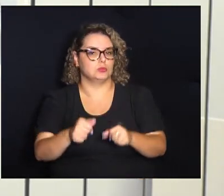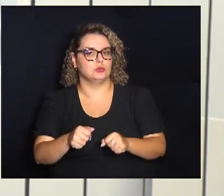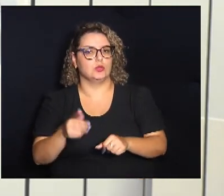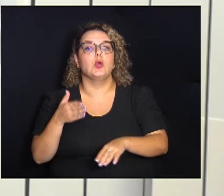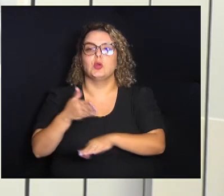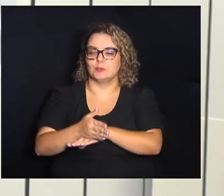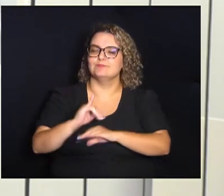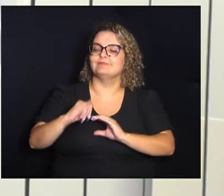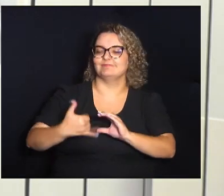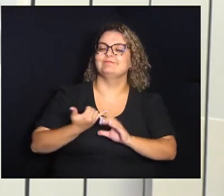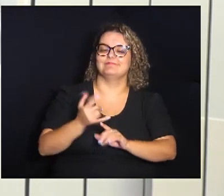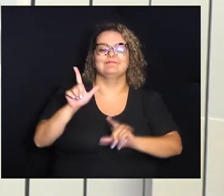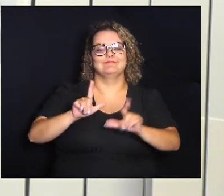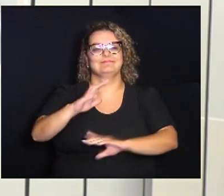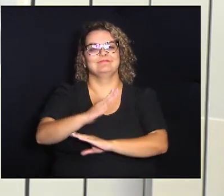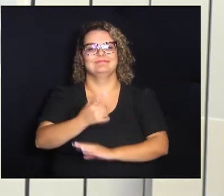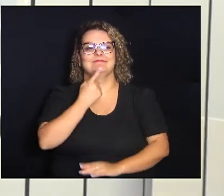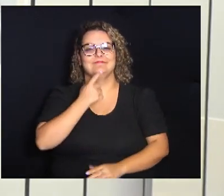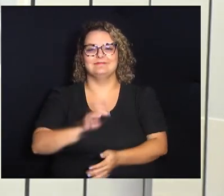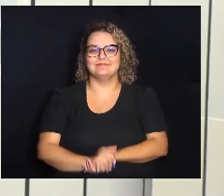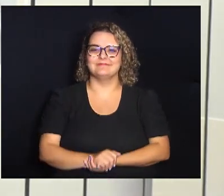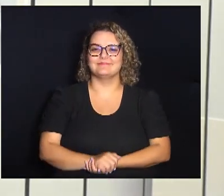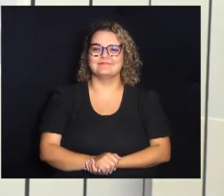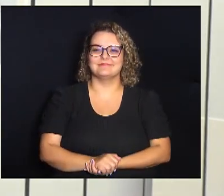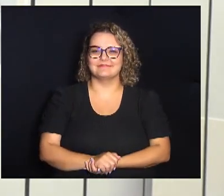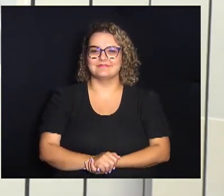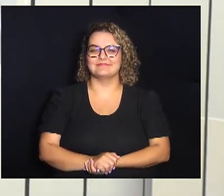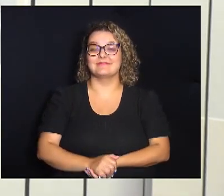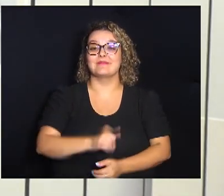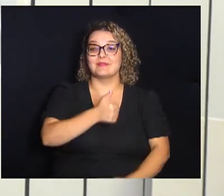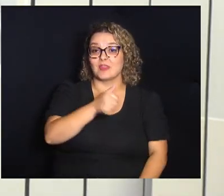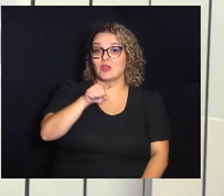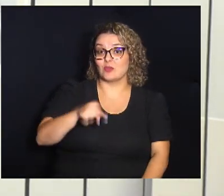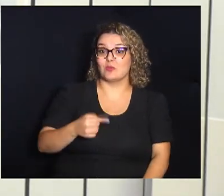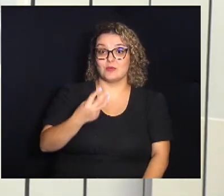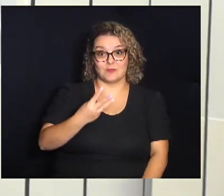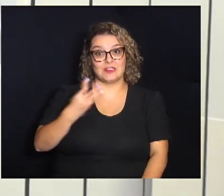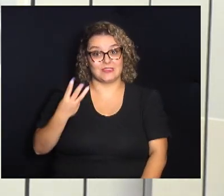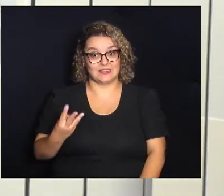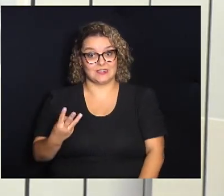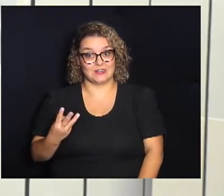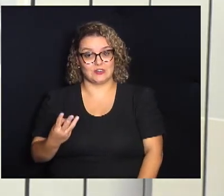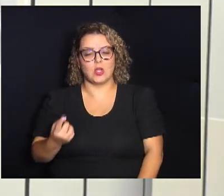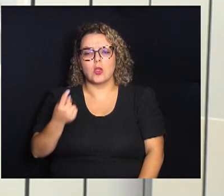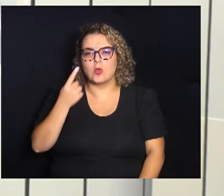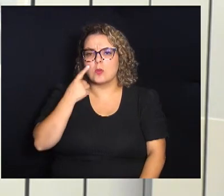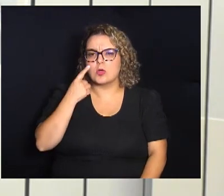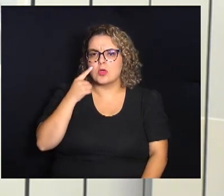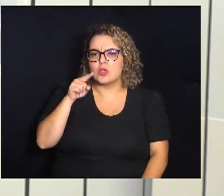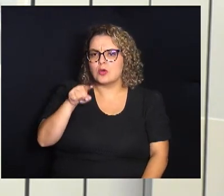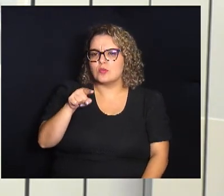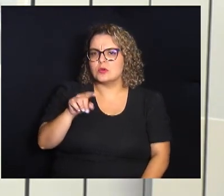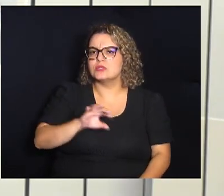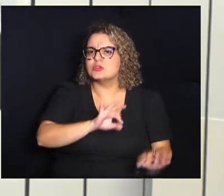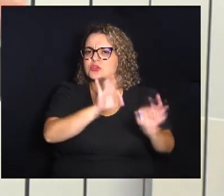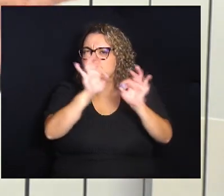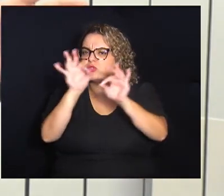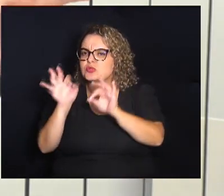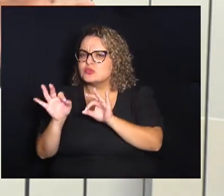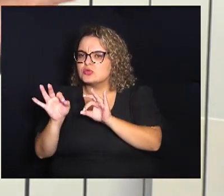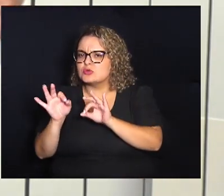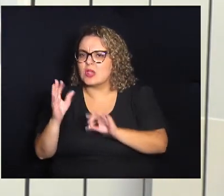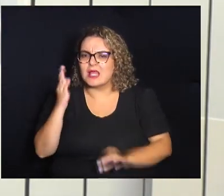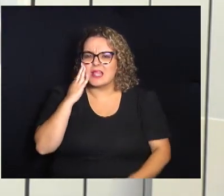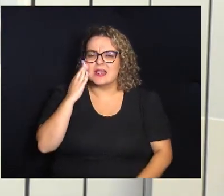o YouTube da TV Câmara Campinas. 1h mais 33 minutos, olha só, você que está nos acompanhando, sabe como